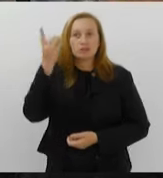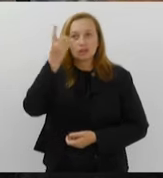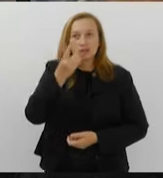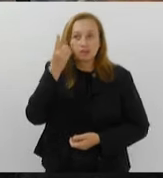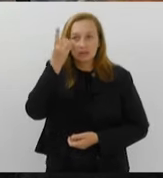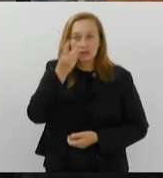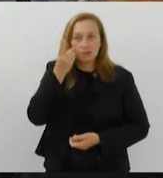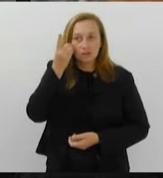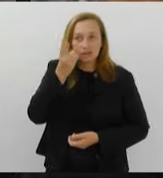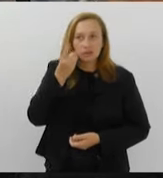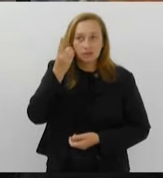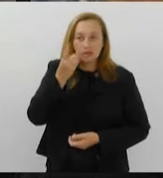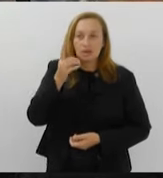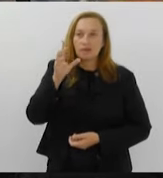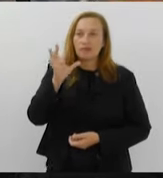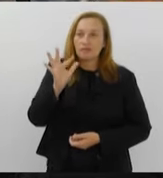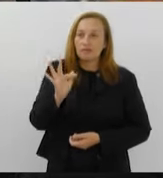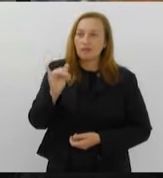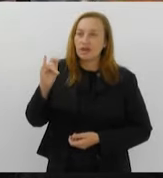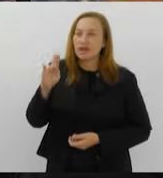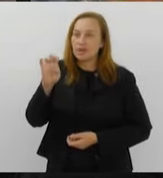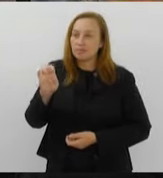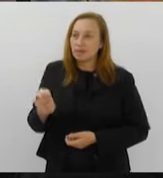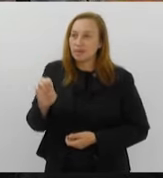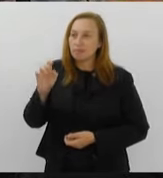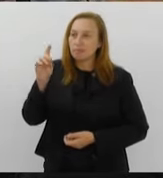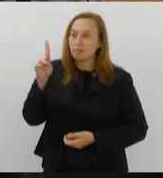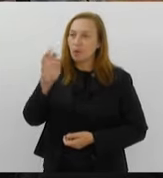deputado Felipe Poubel, por favor.